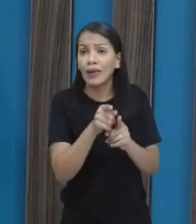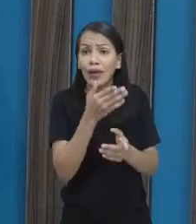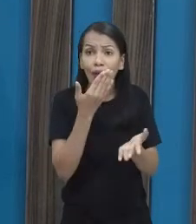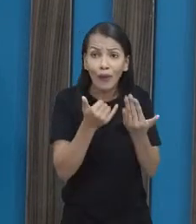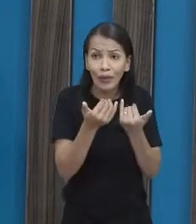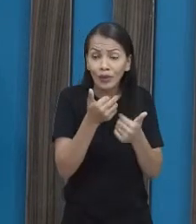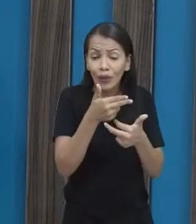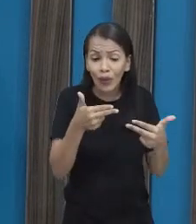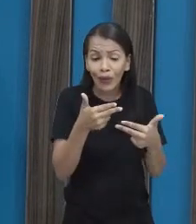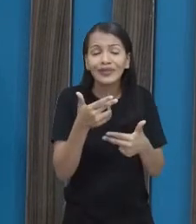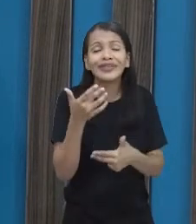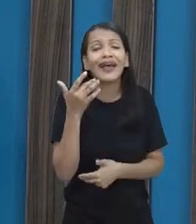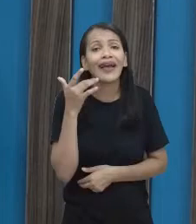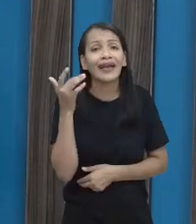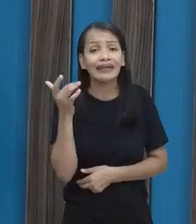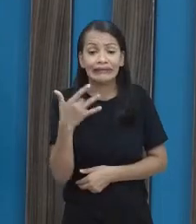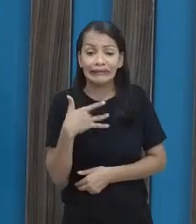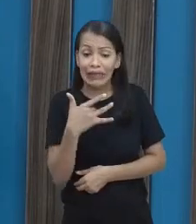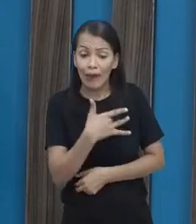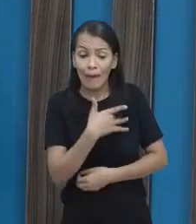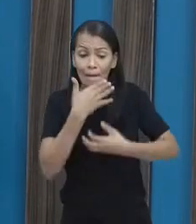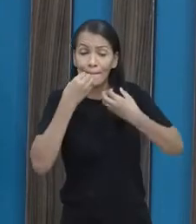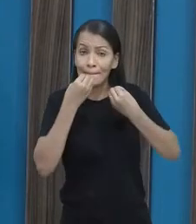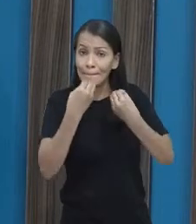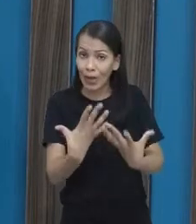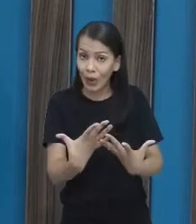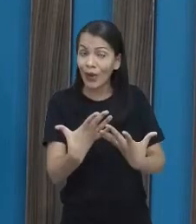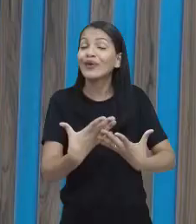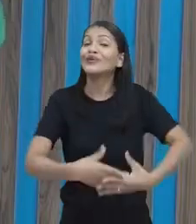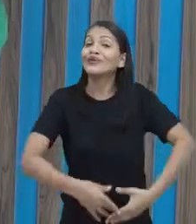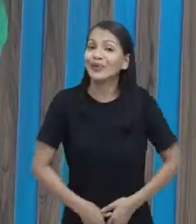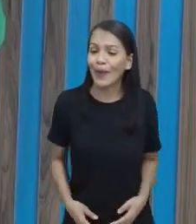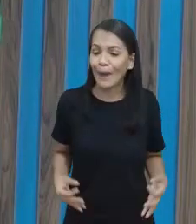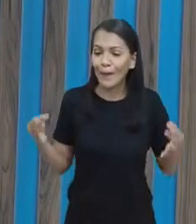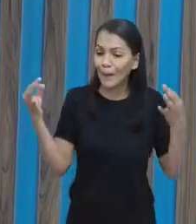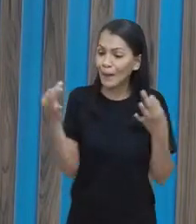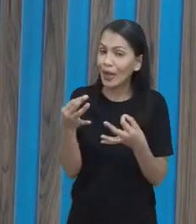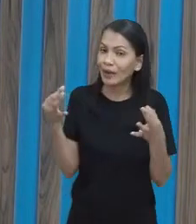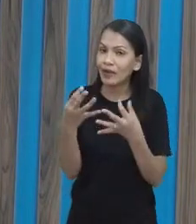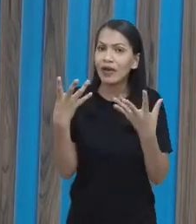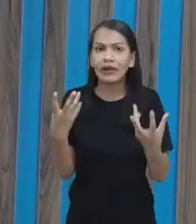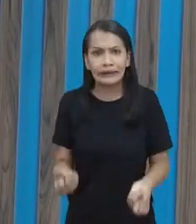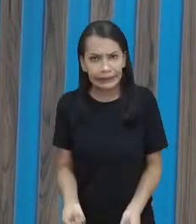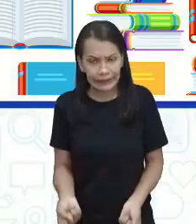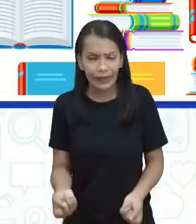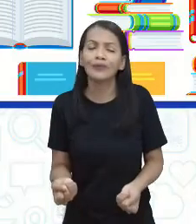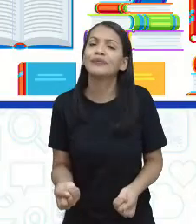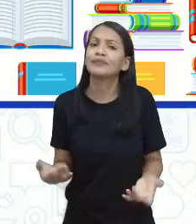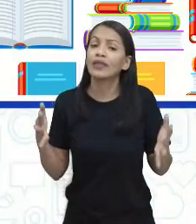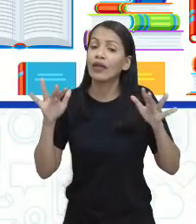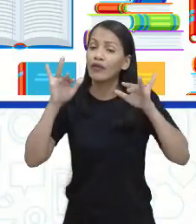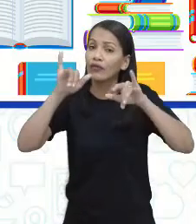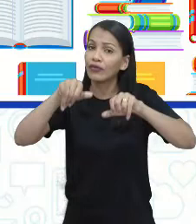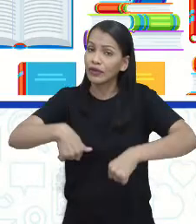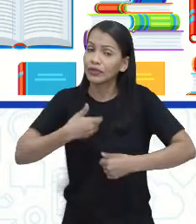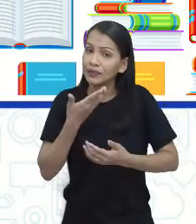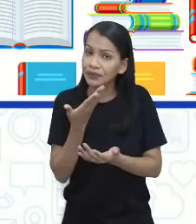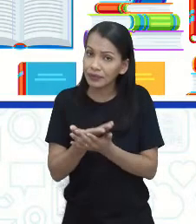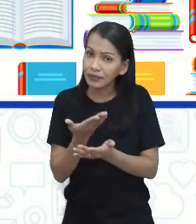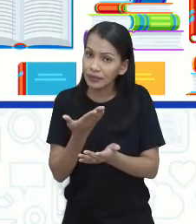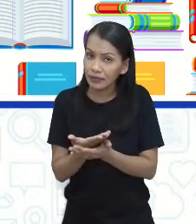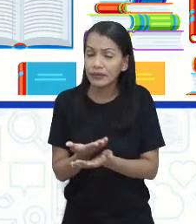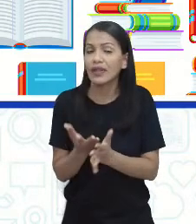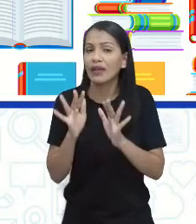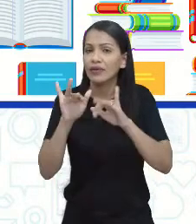algo saudável, que você viu o tempo inteiro ser acompanhado, né? Perfeito. Então, pessoal, estamos aqui terminando, né, a nossa